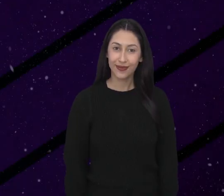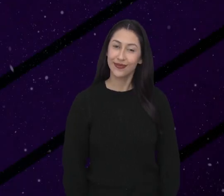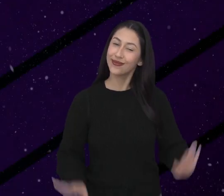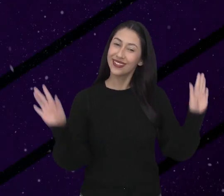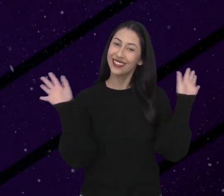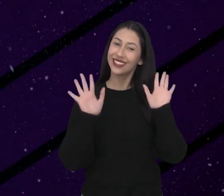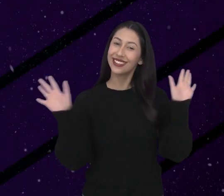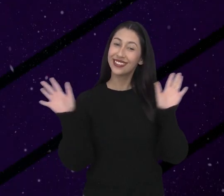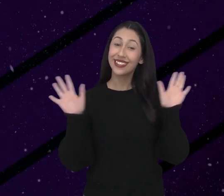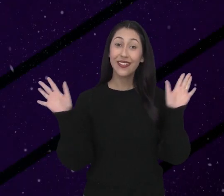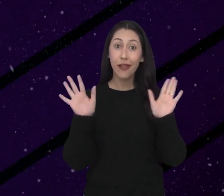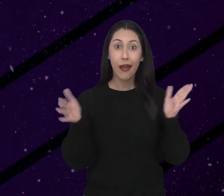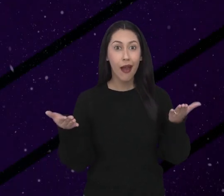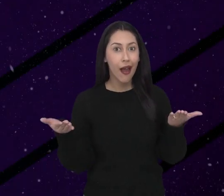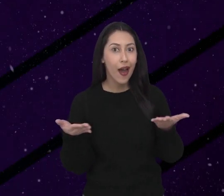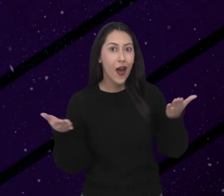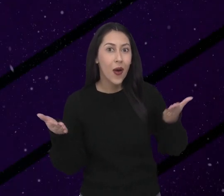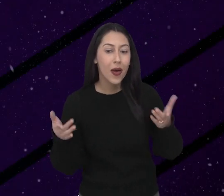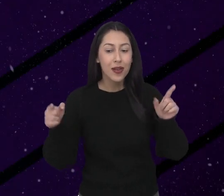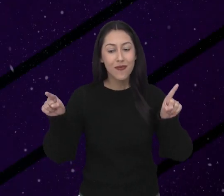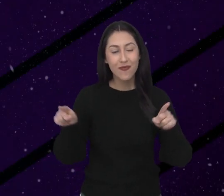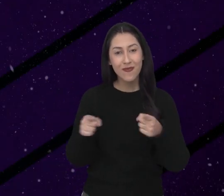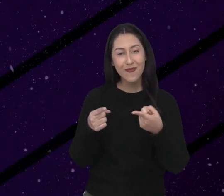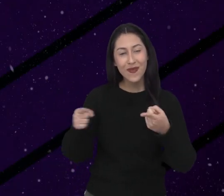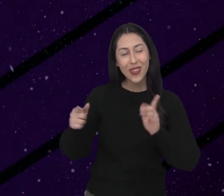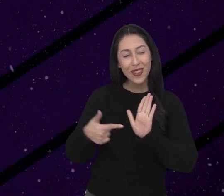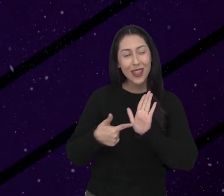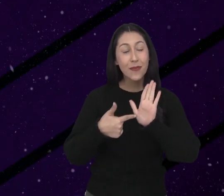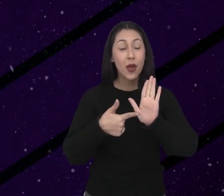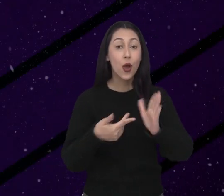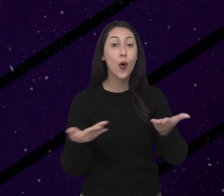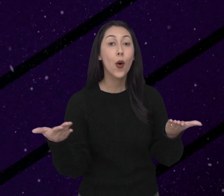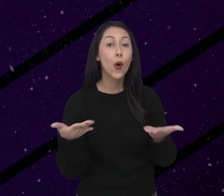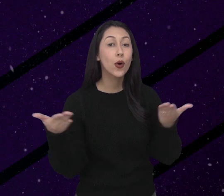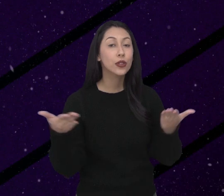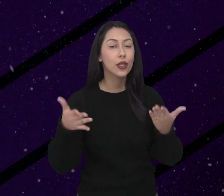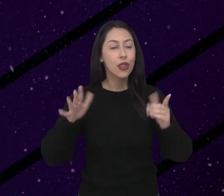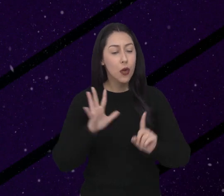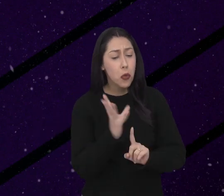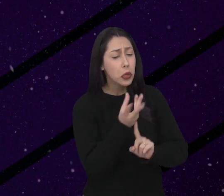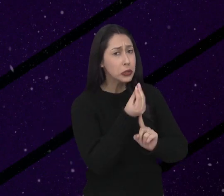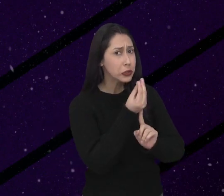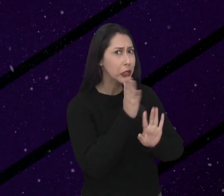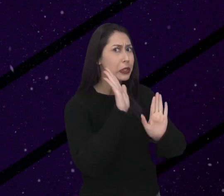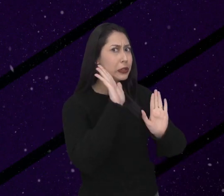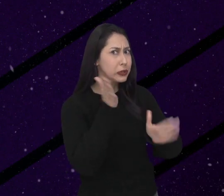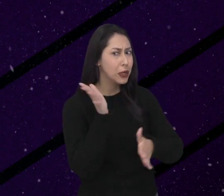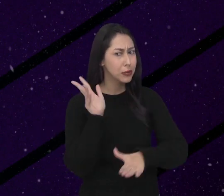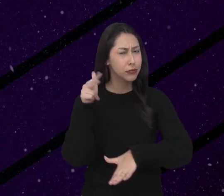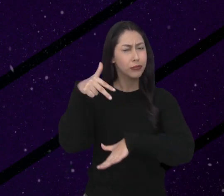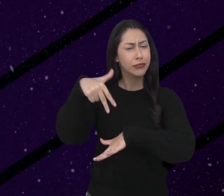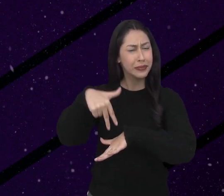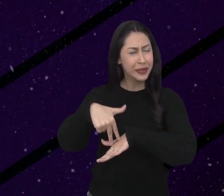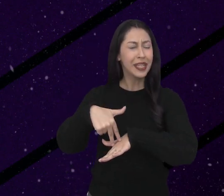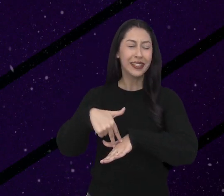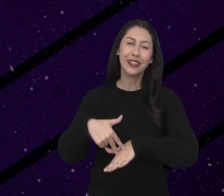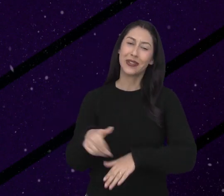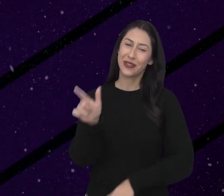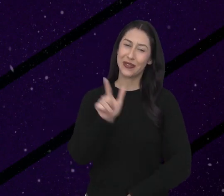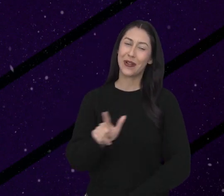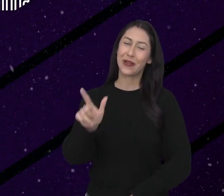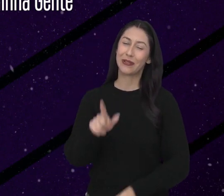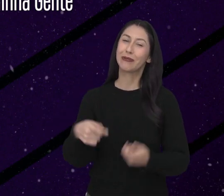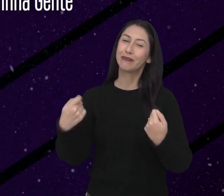E aí pessoal tá na hora do sab o som e no episódio de hoje temos um artista que já apareceu por aqui e é claro que ele tinha que